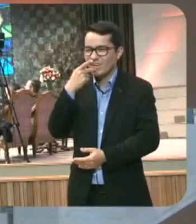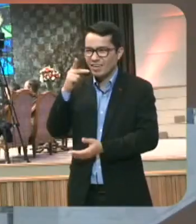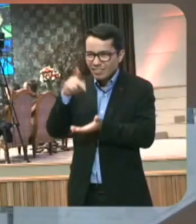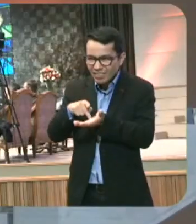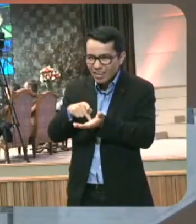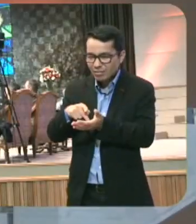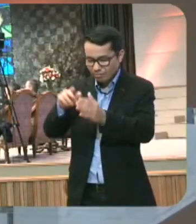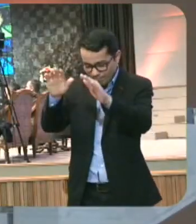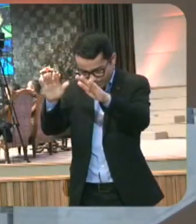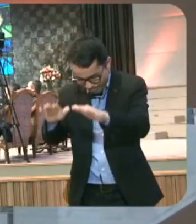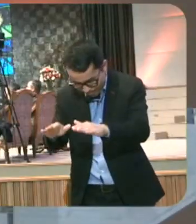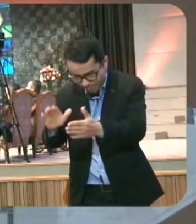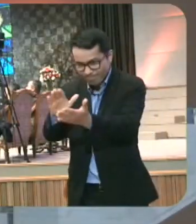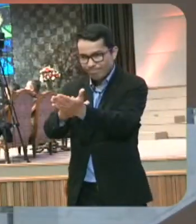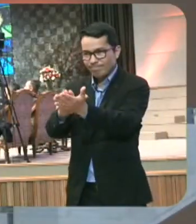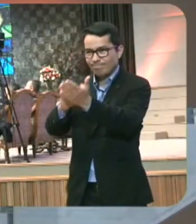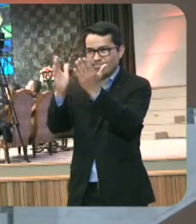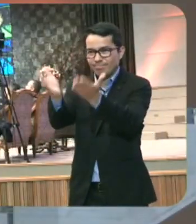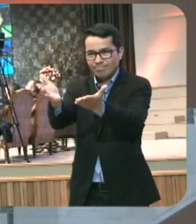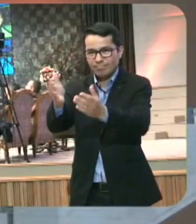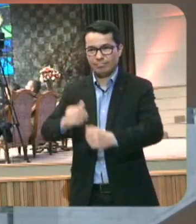prejudicado. Olha que negócio sério.